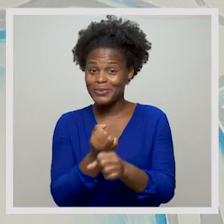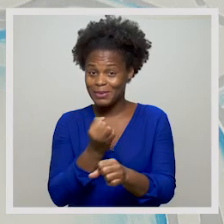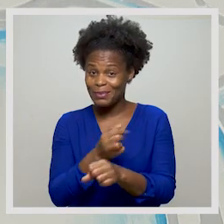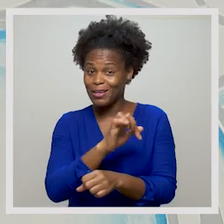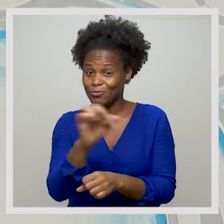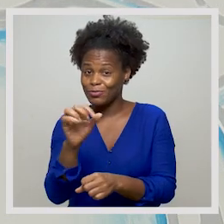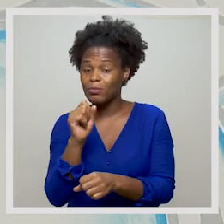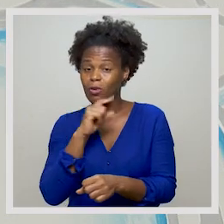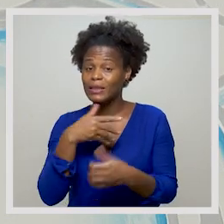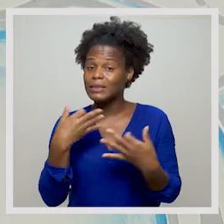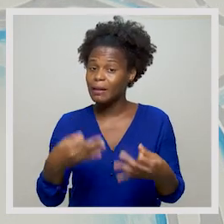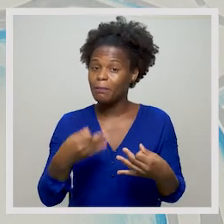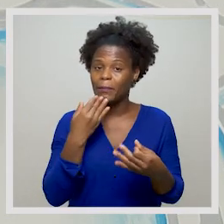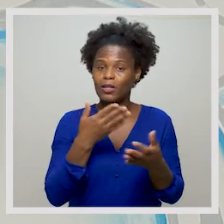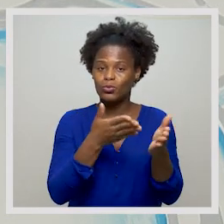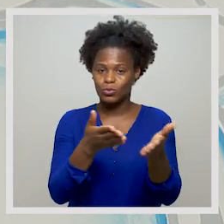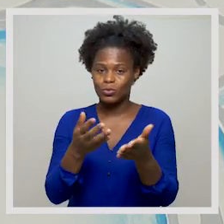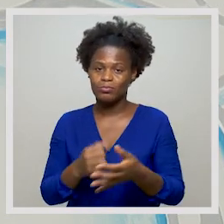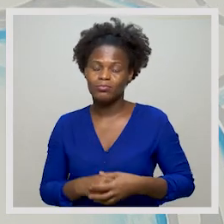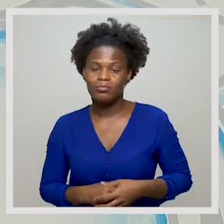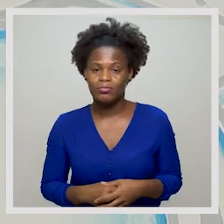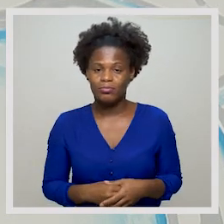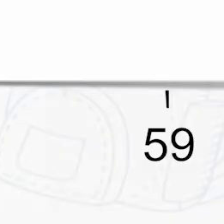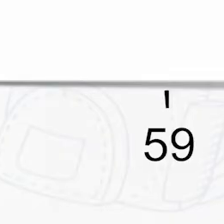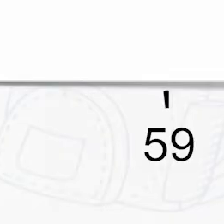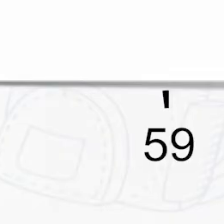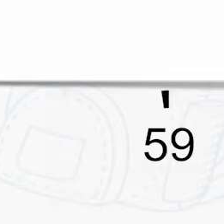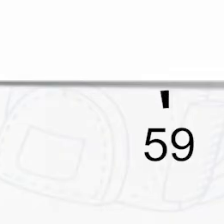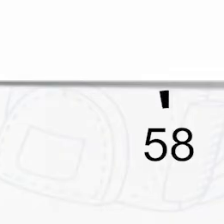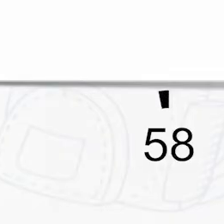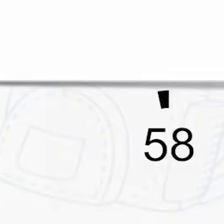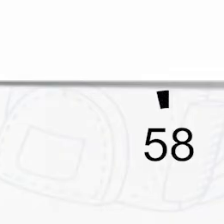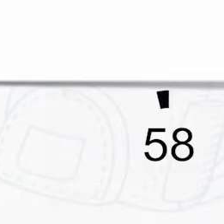Então vamos lá trabalhar e podem sempre pedir ajuda.